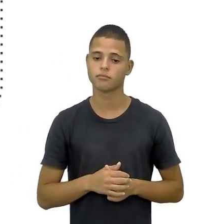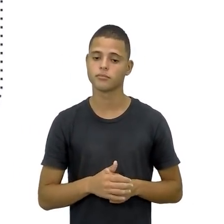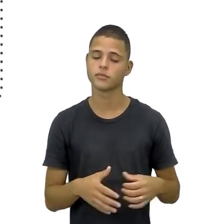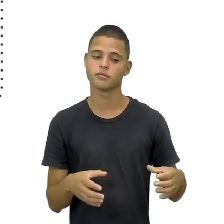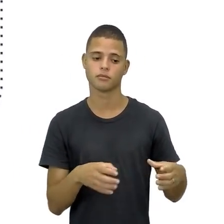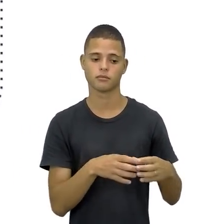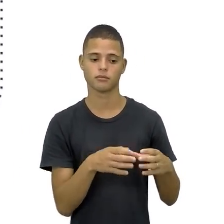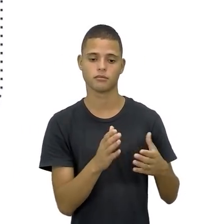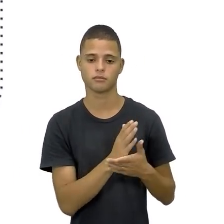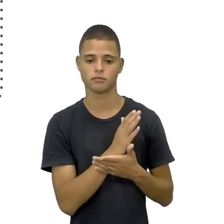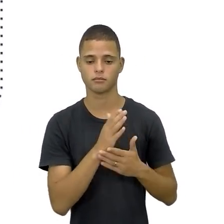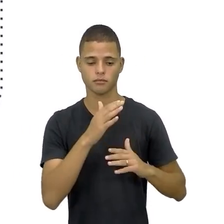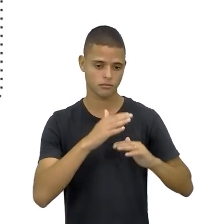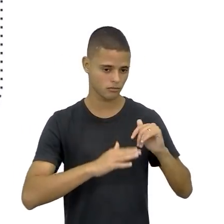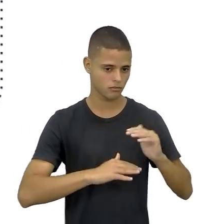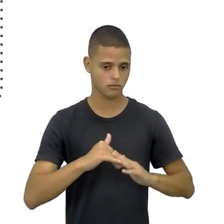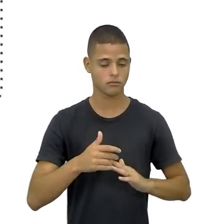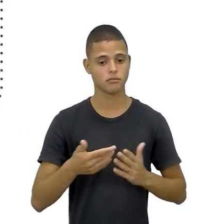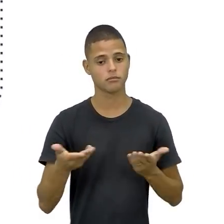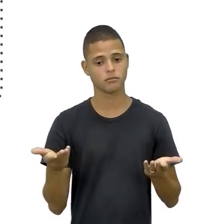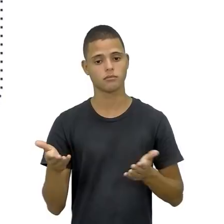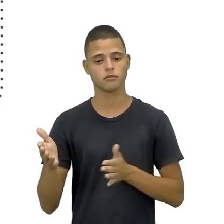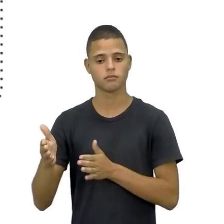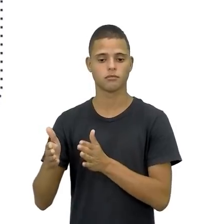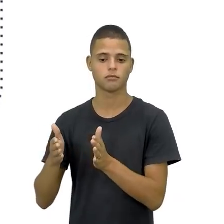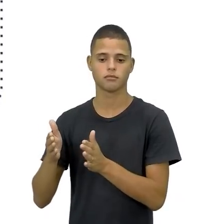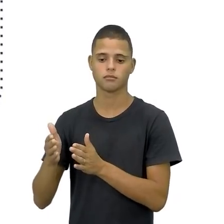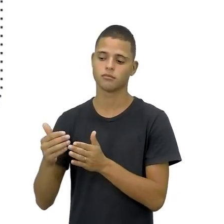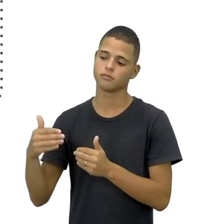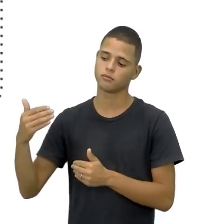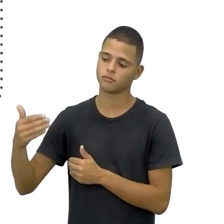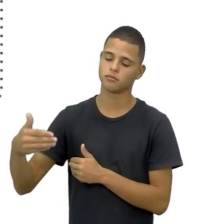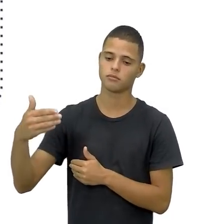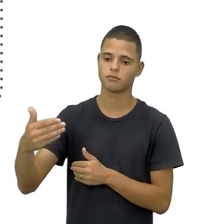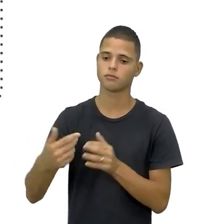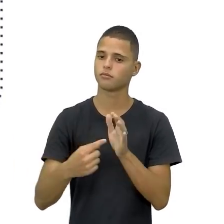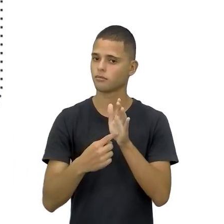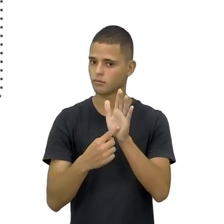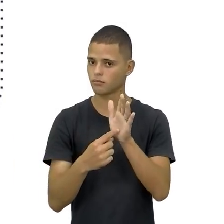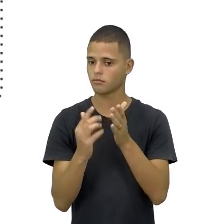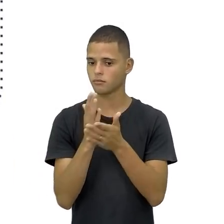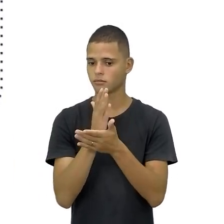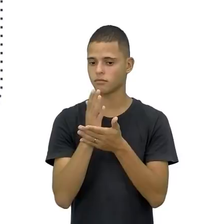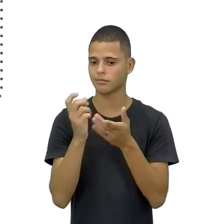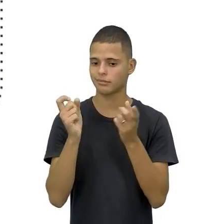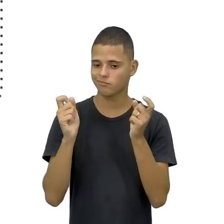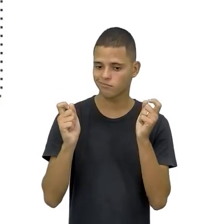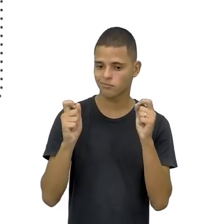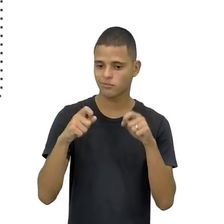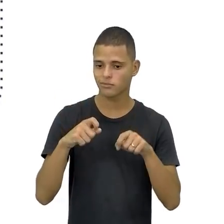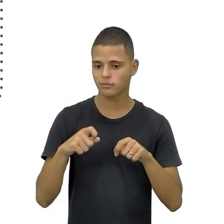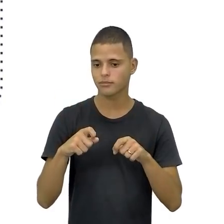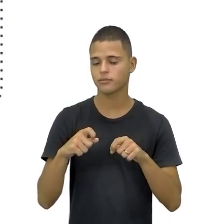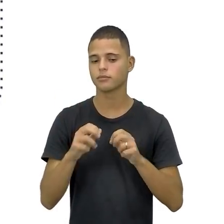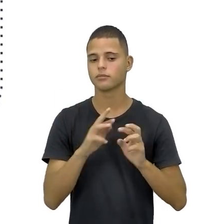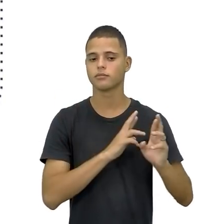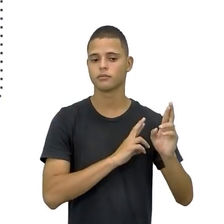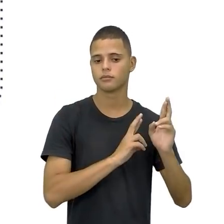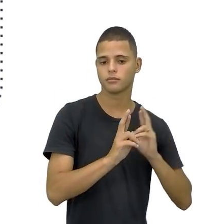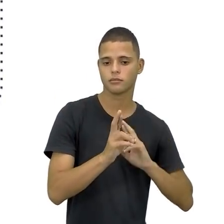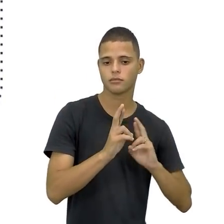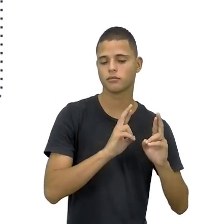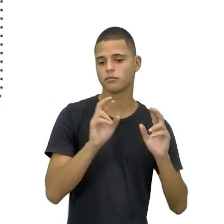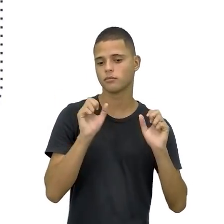coletivamente as habilidades. Então, nesse momento, daqui para frente, nós vamos mostrar algumas possibilidades dessa relação